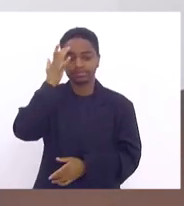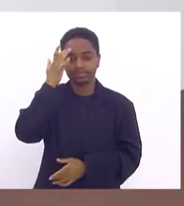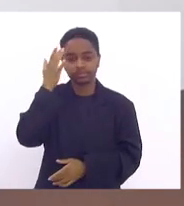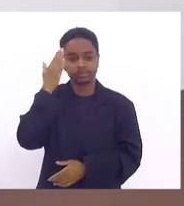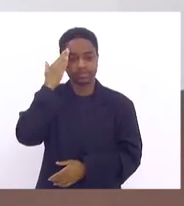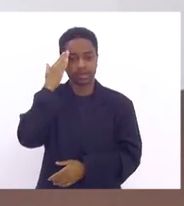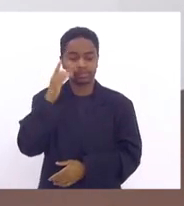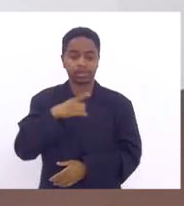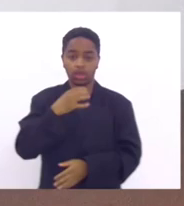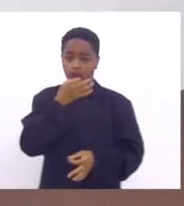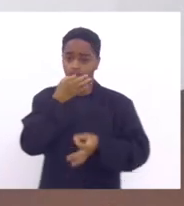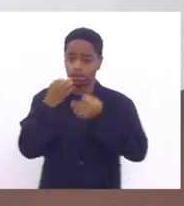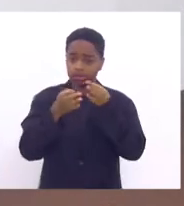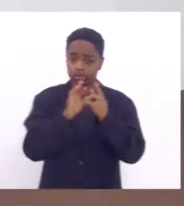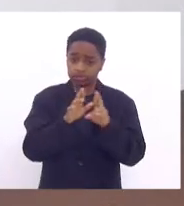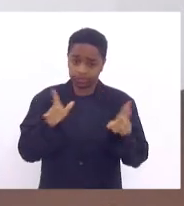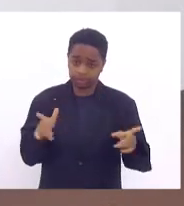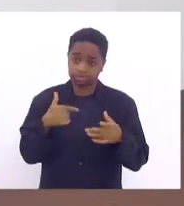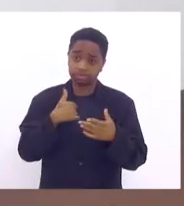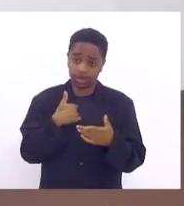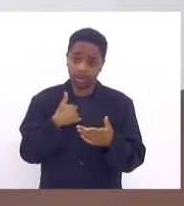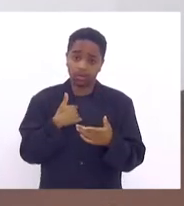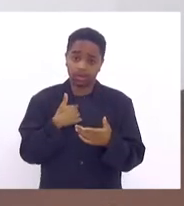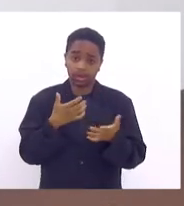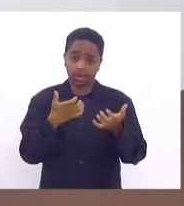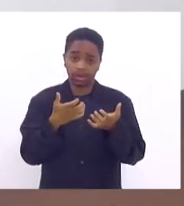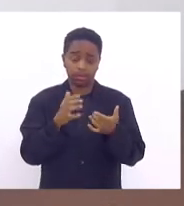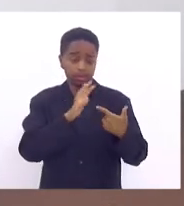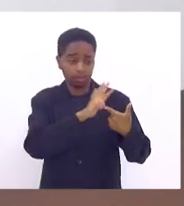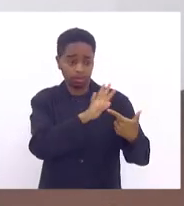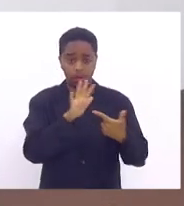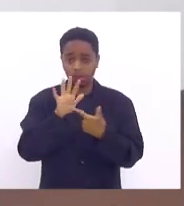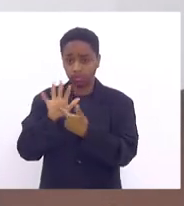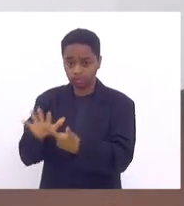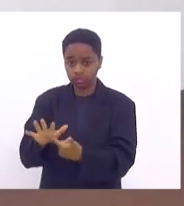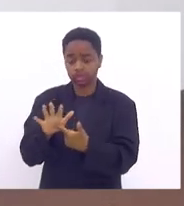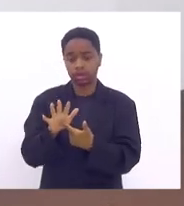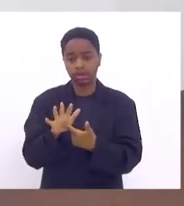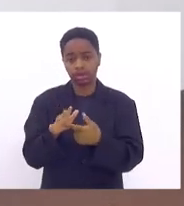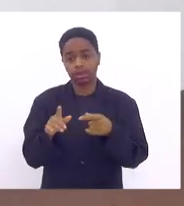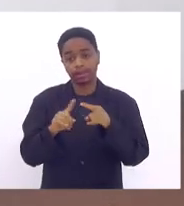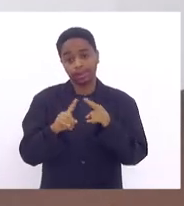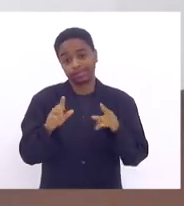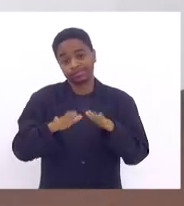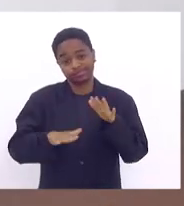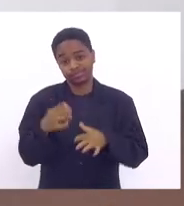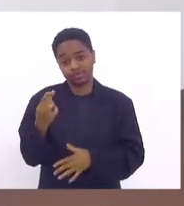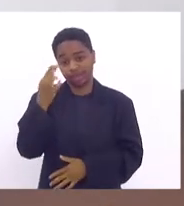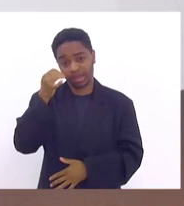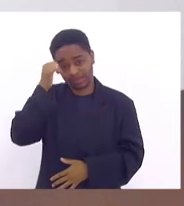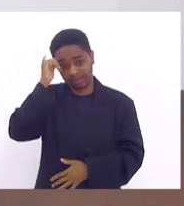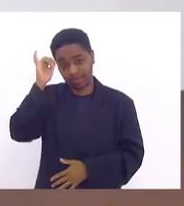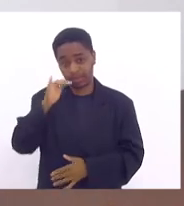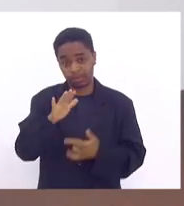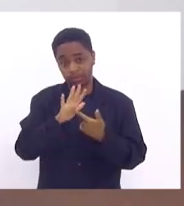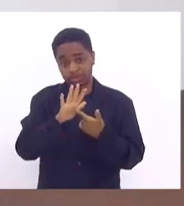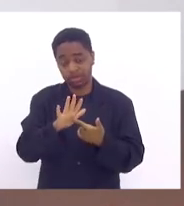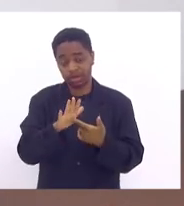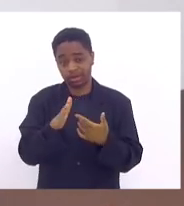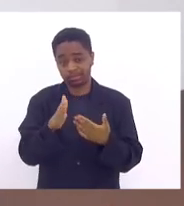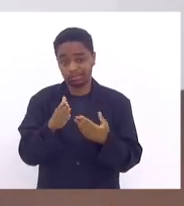existem opiniões diferentes eu vou cuidar de contemplá-las né embora eh vai ser inevitável eu mostrar a minha tendência né